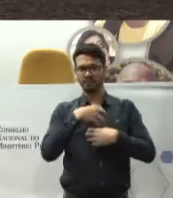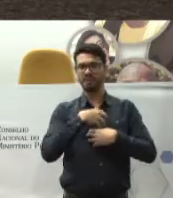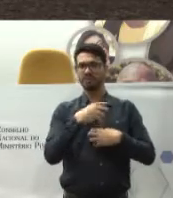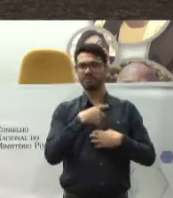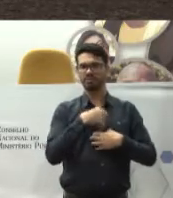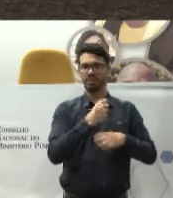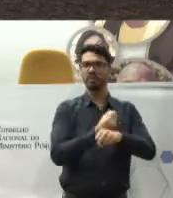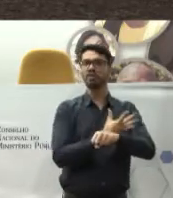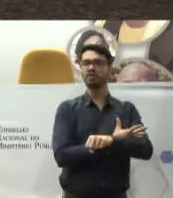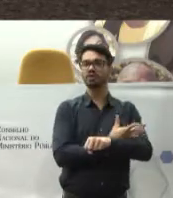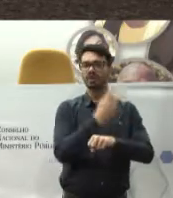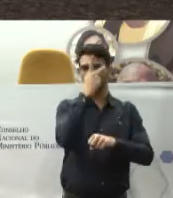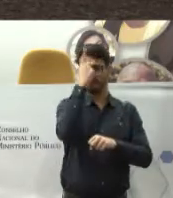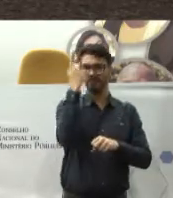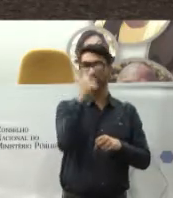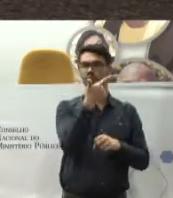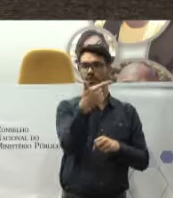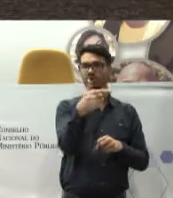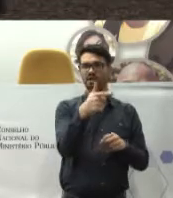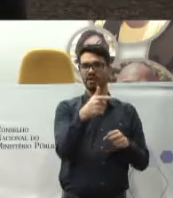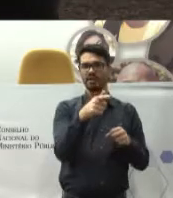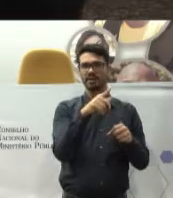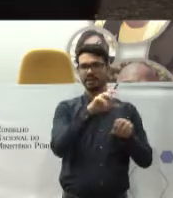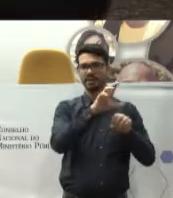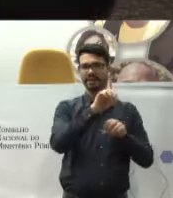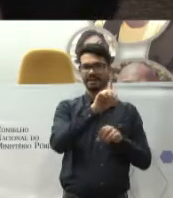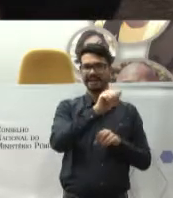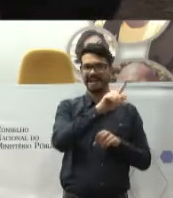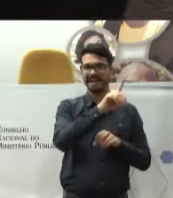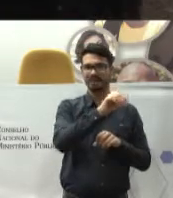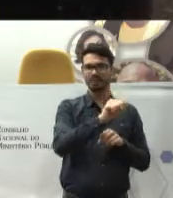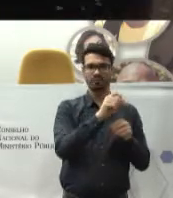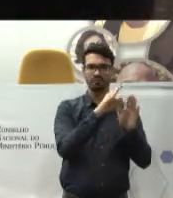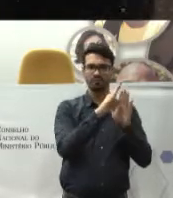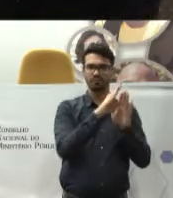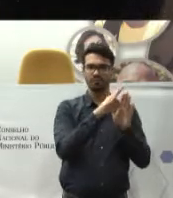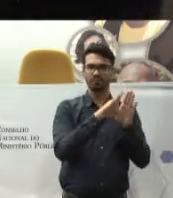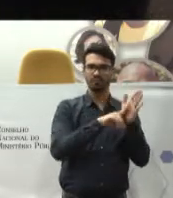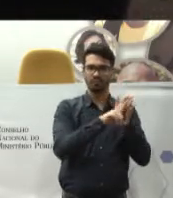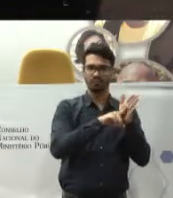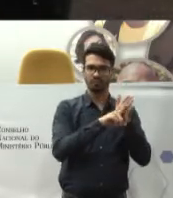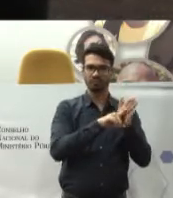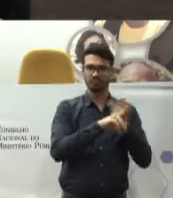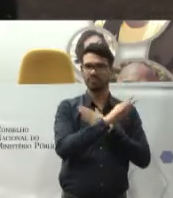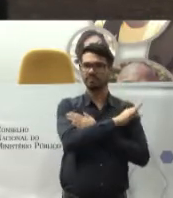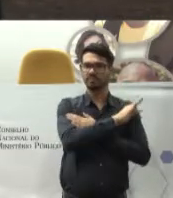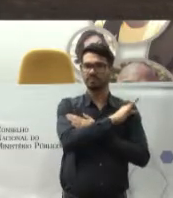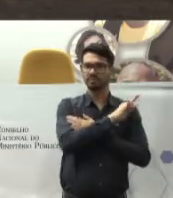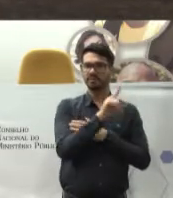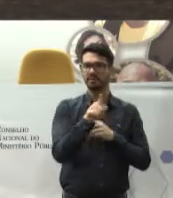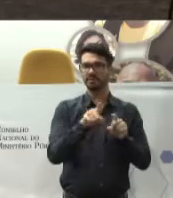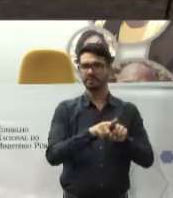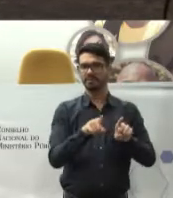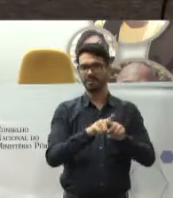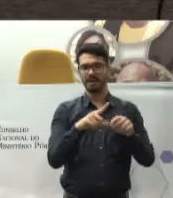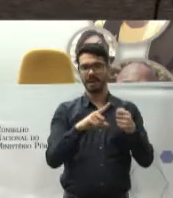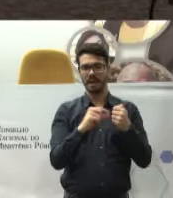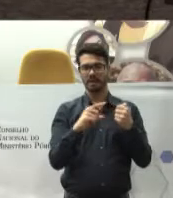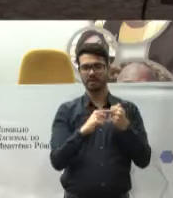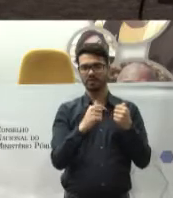tínhamos dados técnicos levados em consideração. E nem se utilizava o